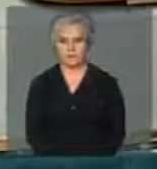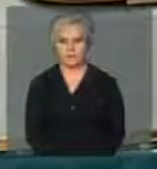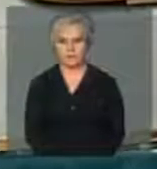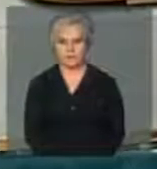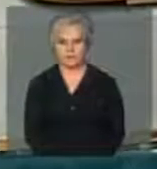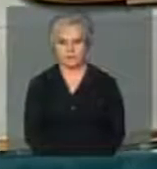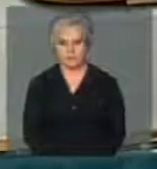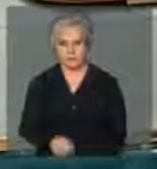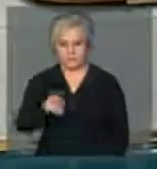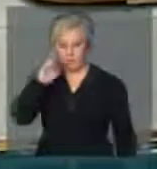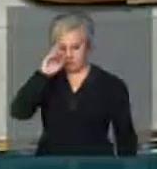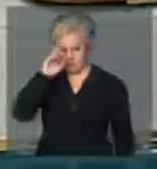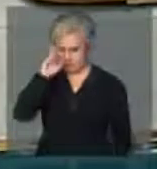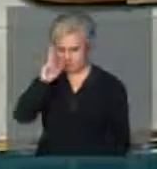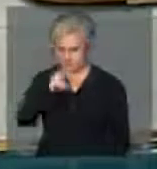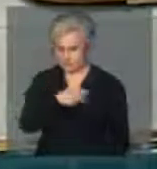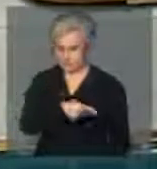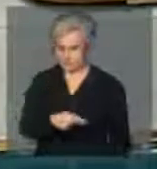colegas e colegas,